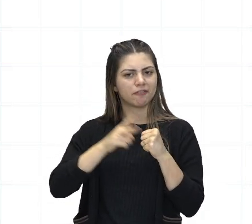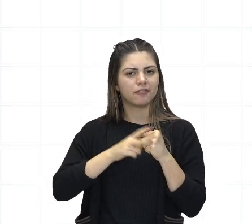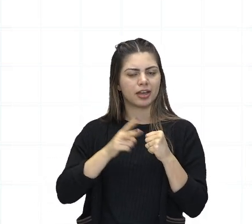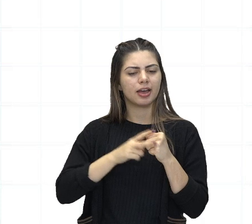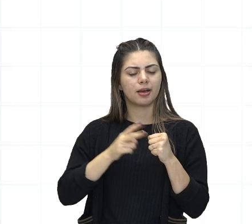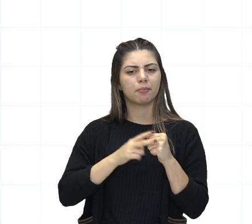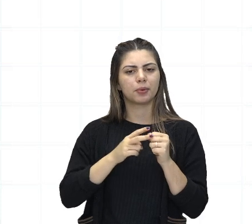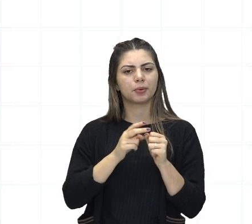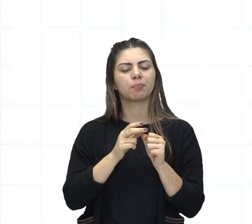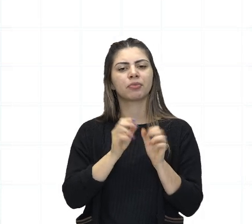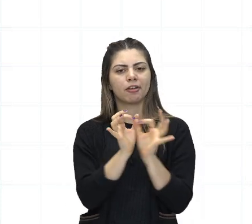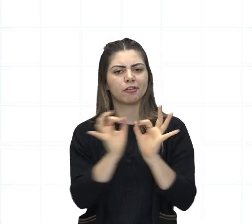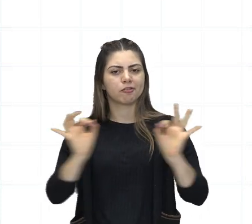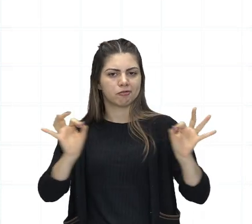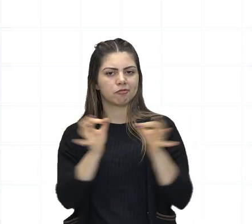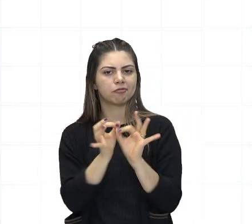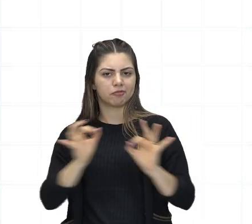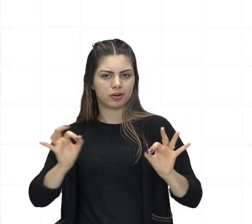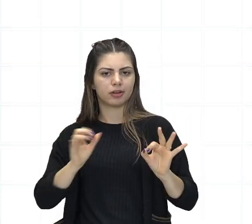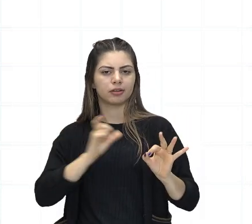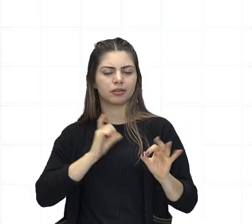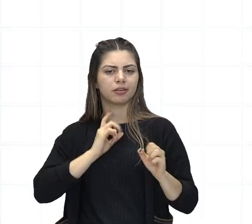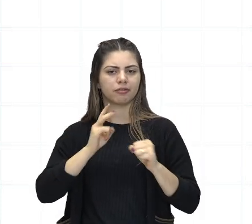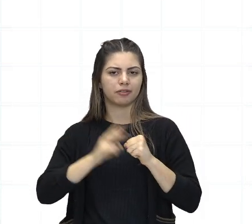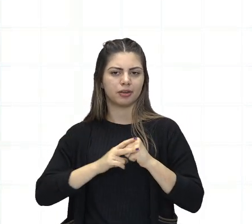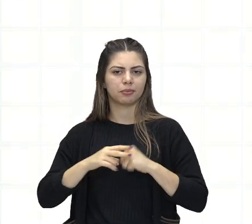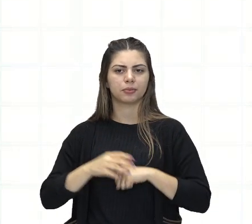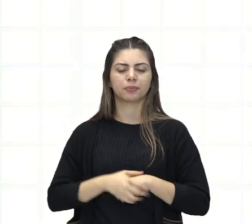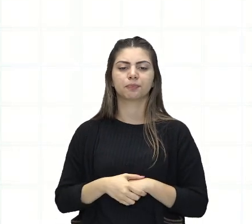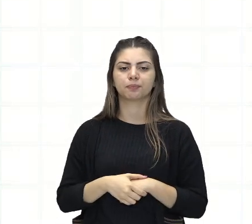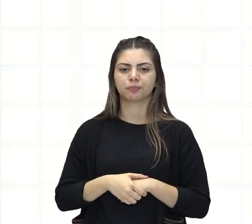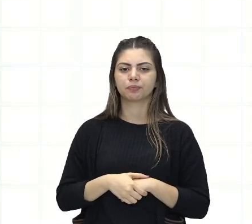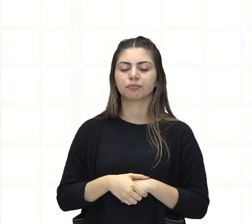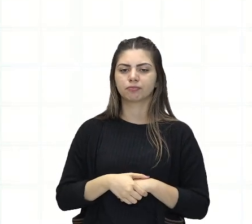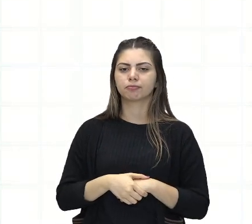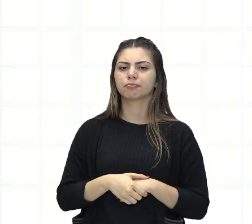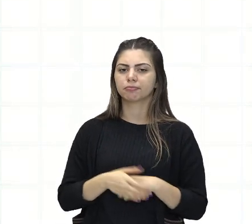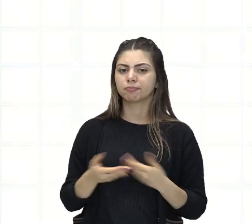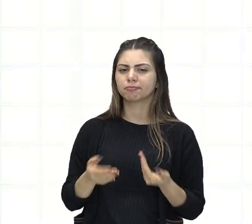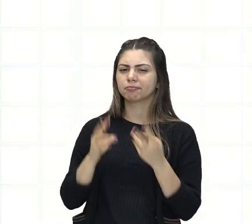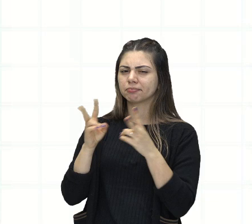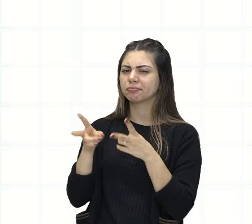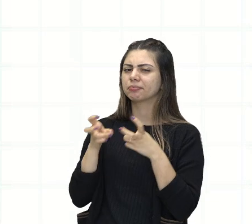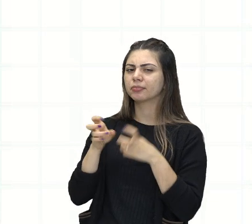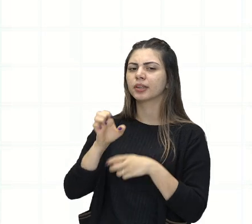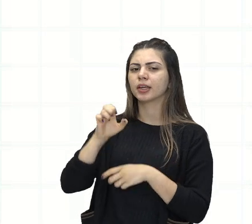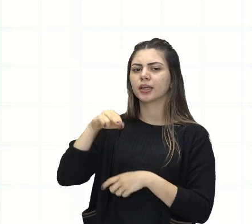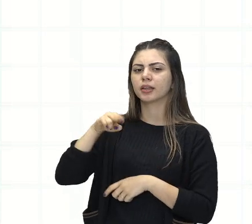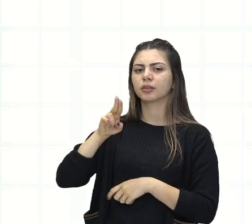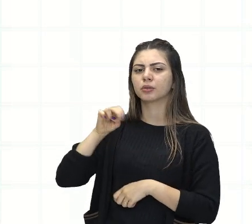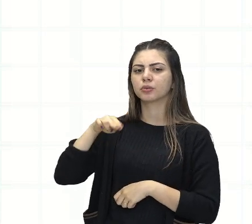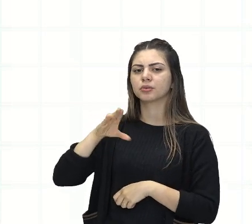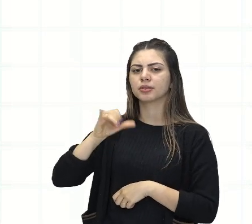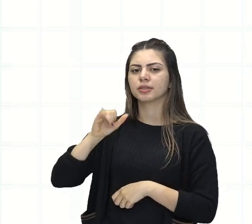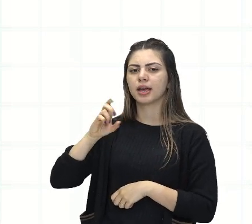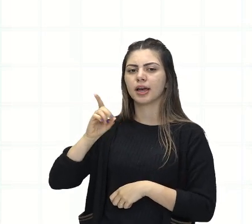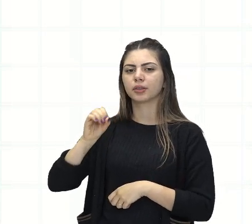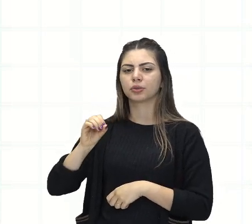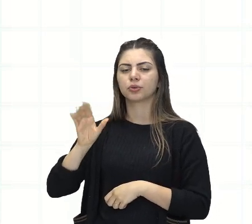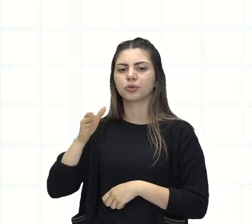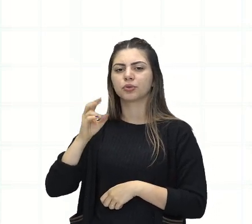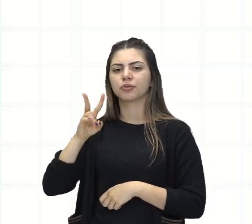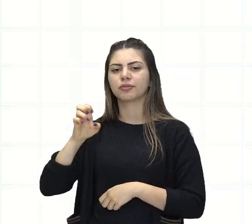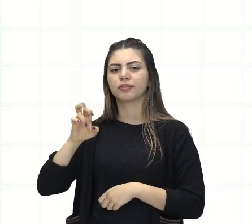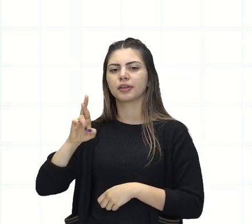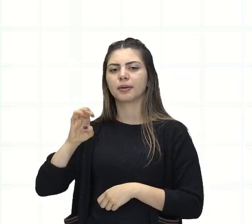verbal. Texto é todo enunciado verbal. Olha só, enunciado verbal. O